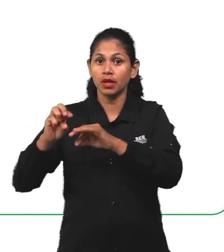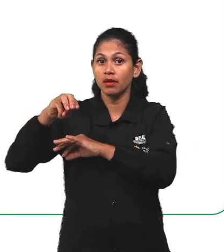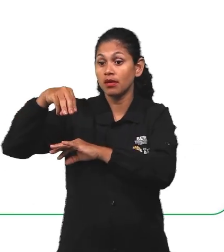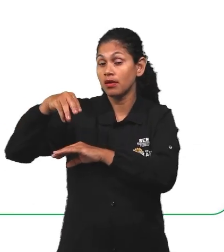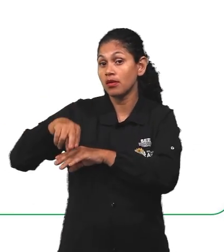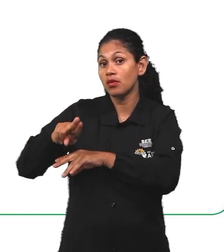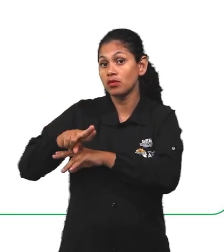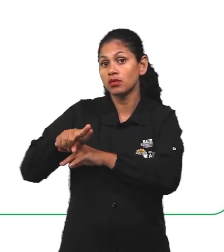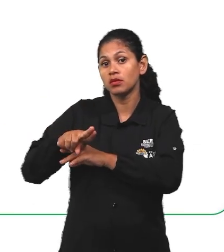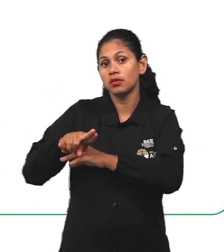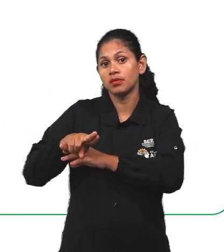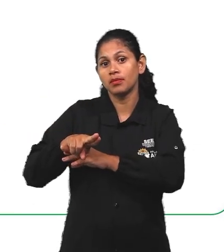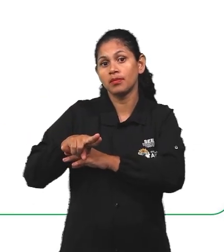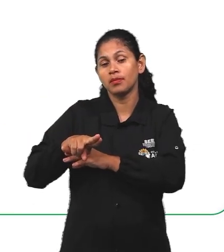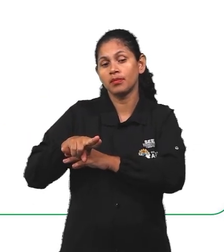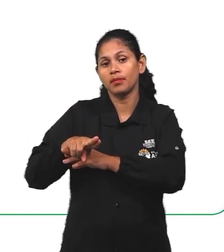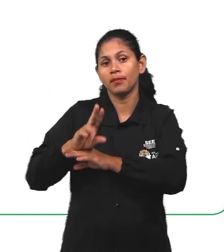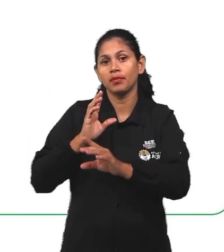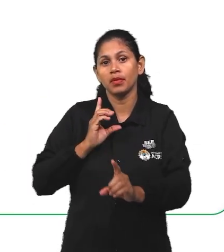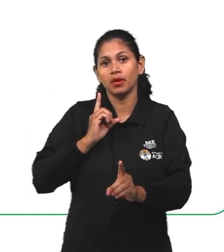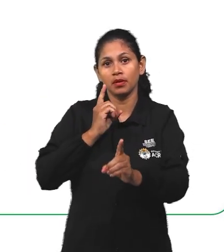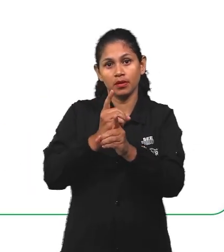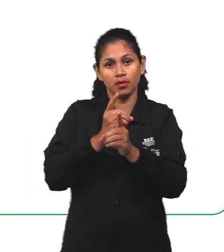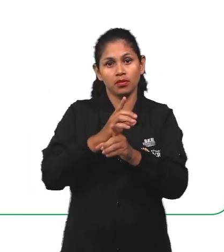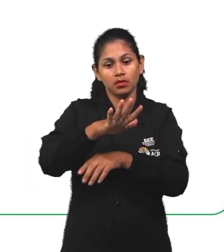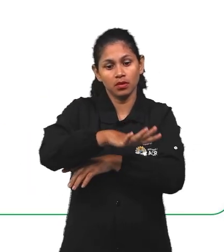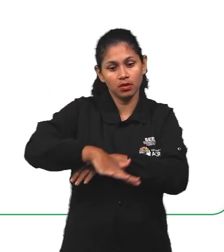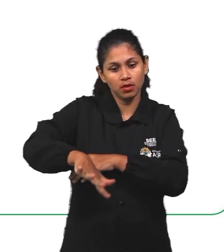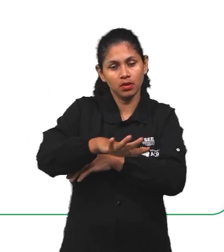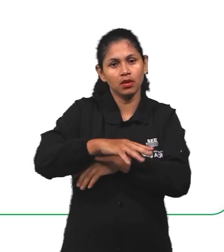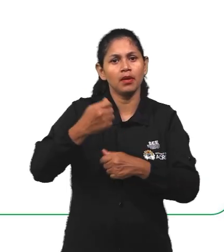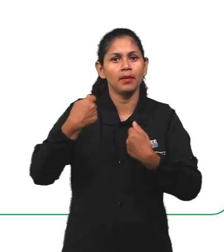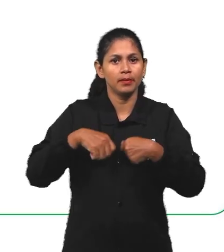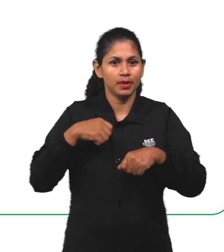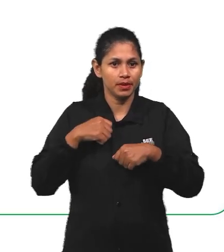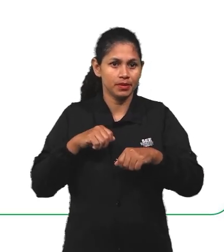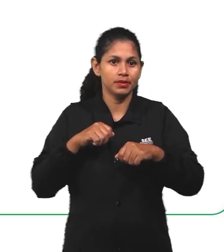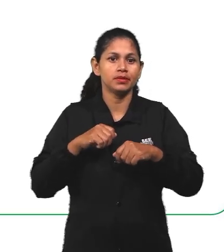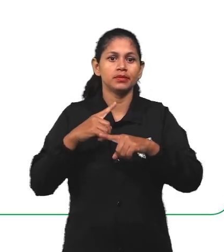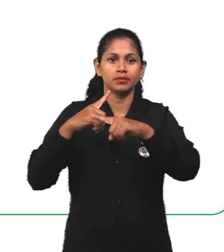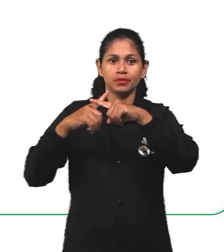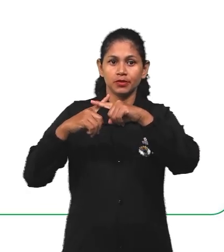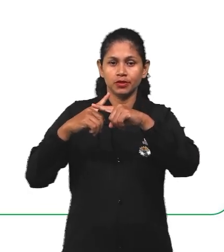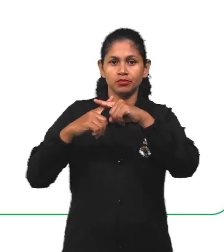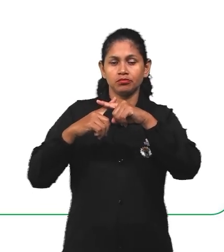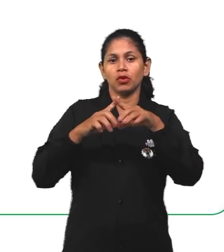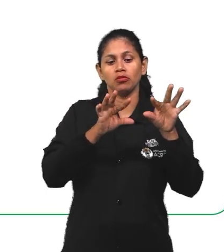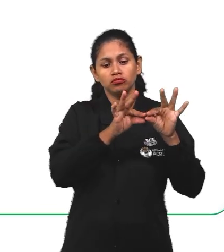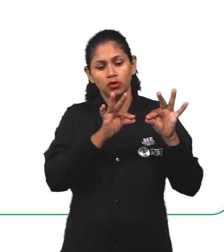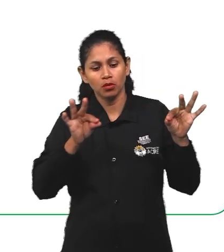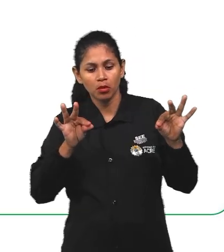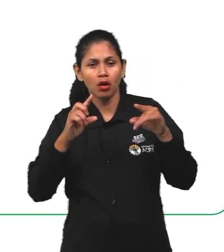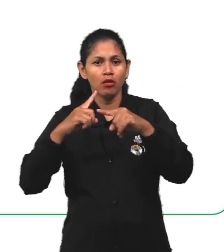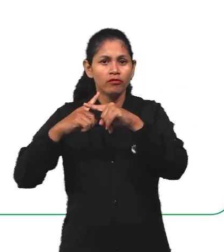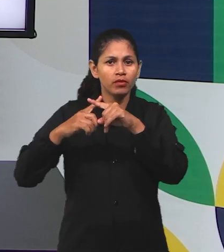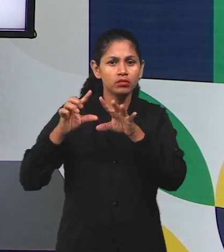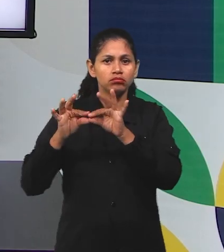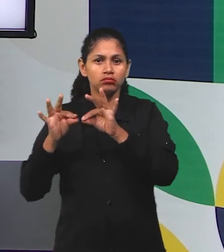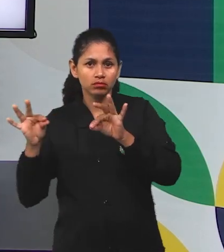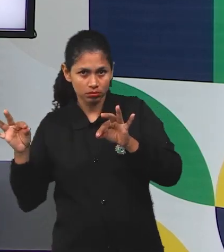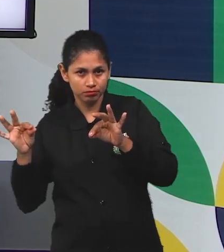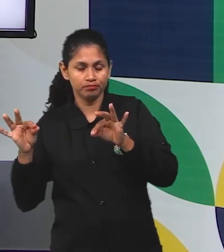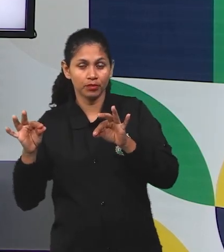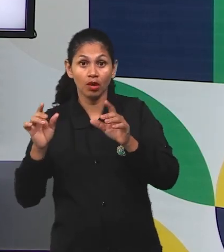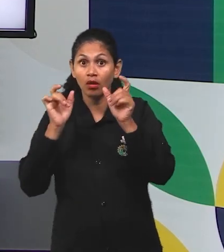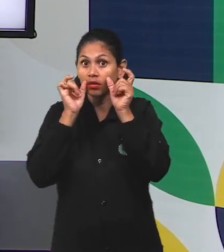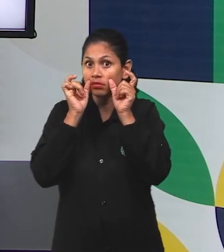usamos linha reta. Então, para encontrar a área, basta eu multiplicar comprimento vezes comprimento. Eu quero fazer uma observação aqui